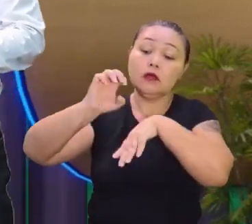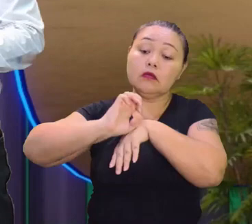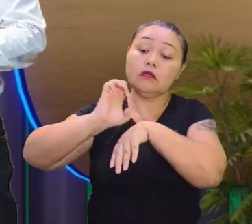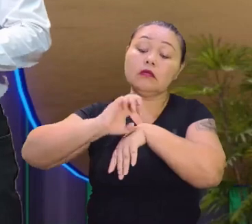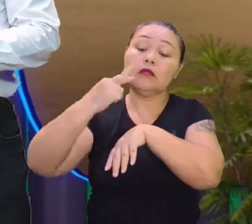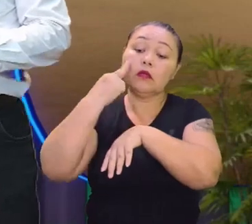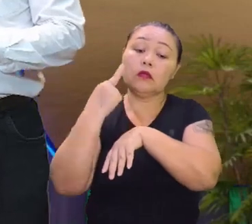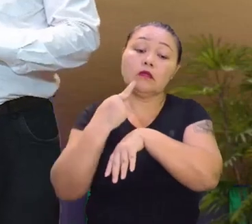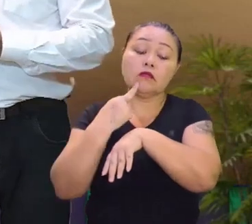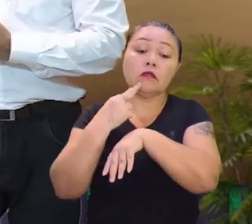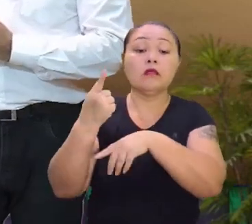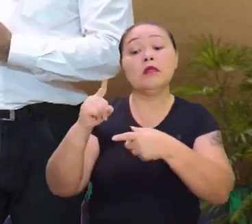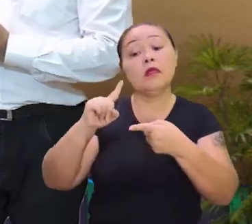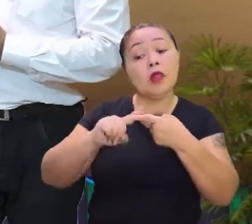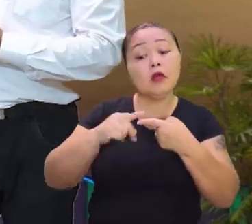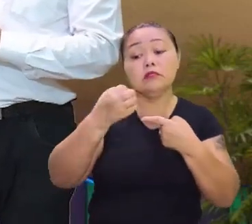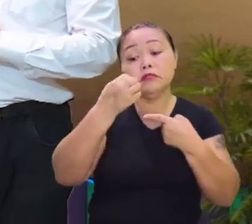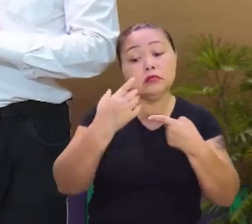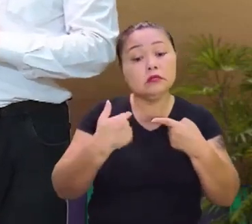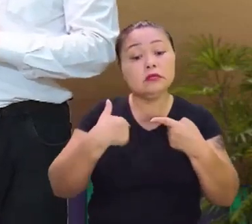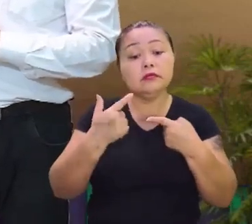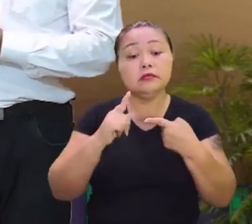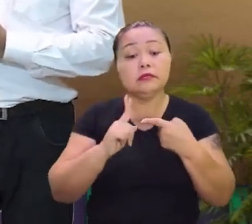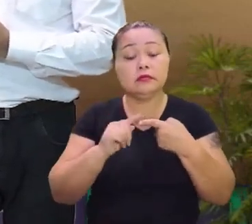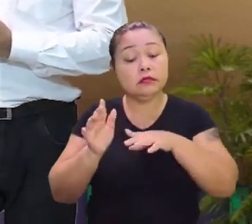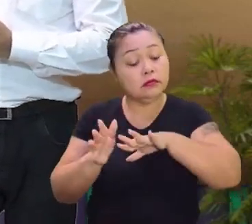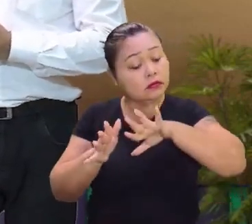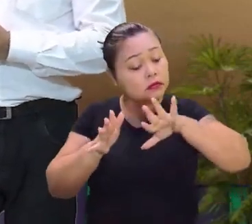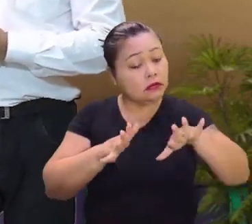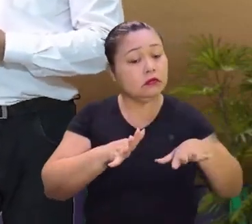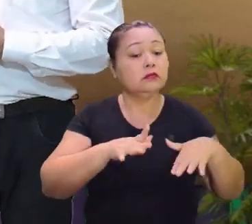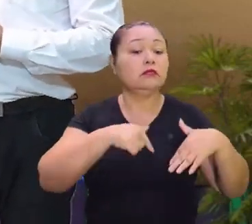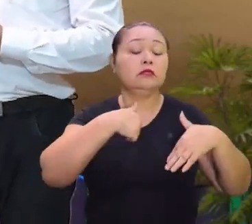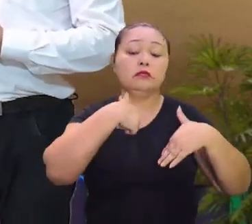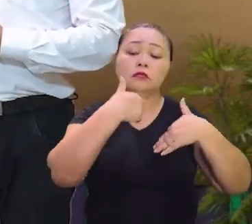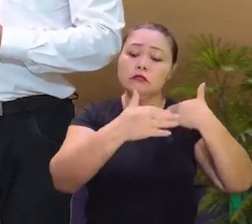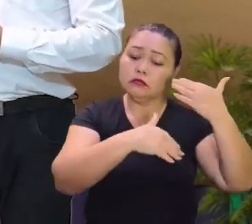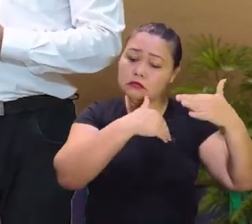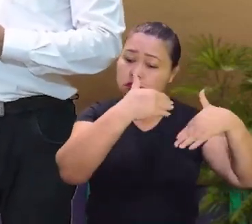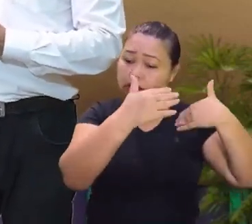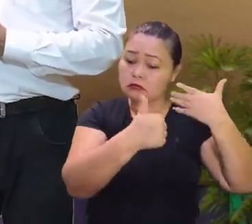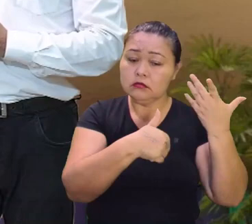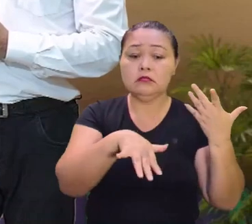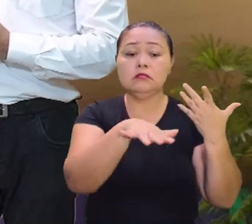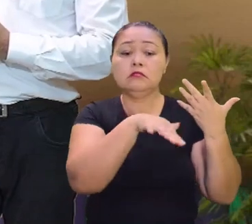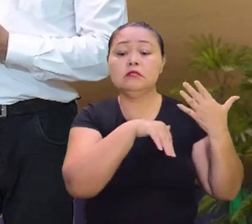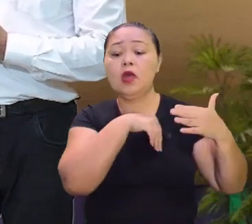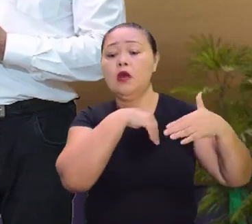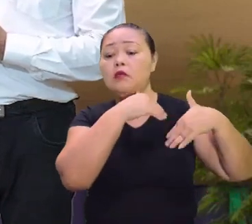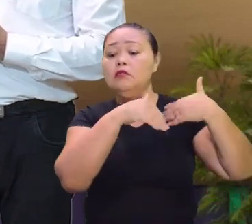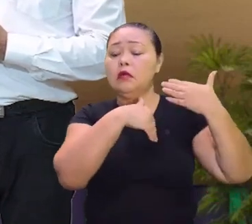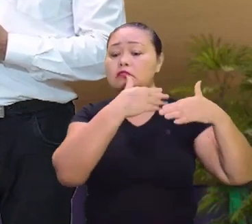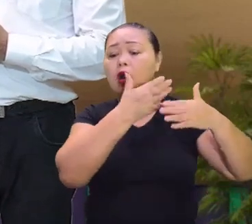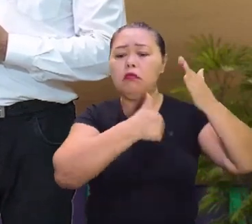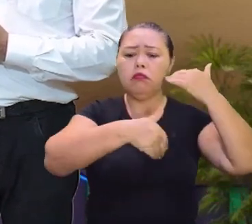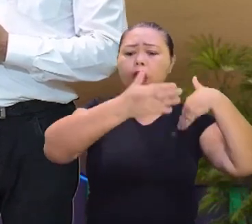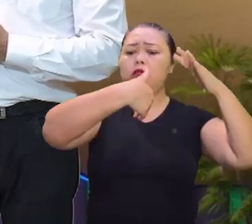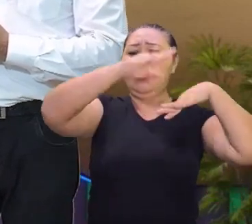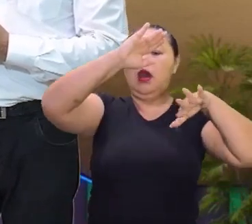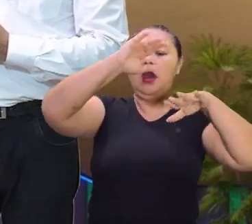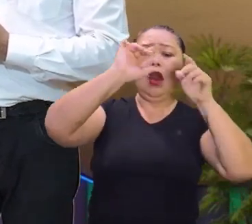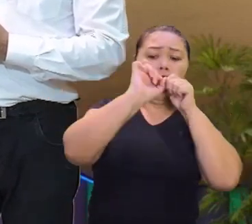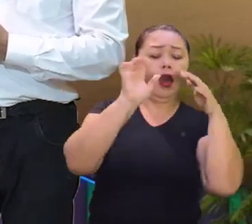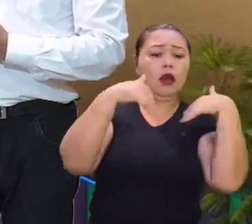Rondônia, lado positivo da história, aquilo que a gente sempre fala, né? Gera aí o progresso, gera o avanço, o crescimento do